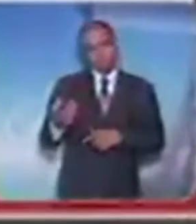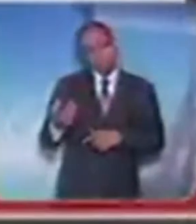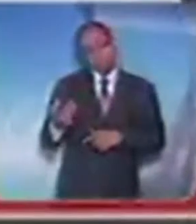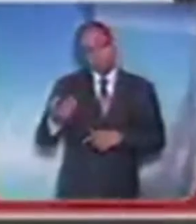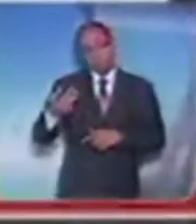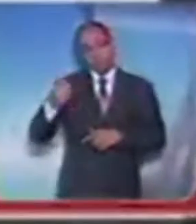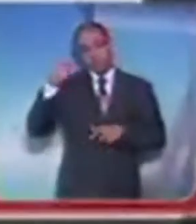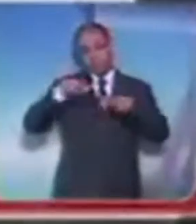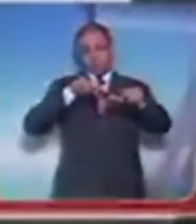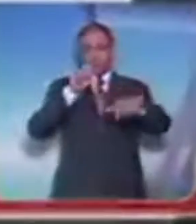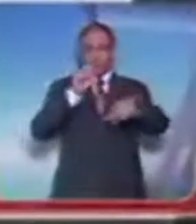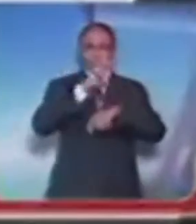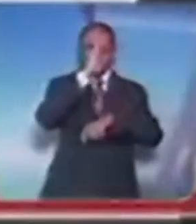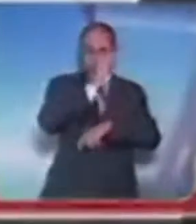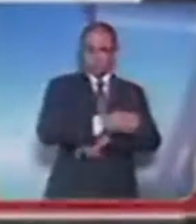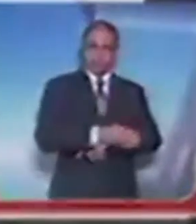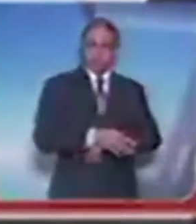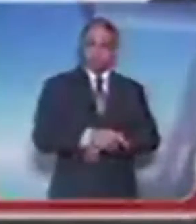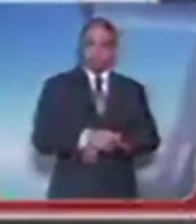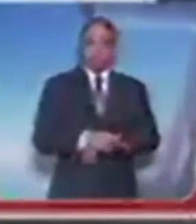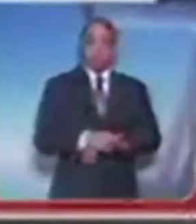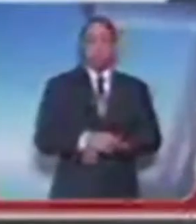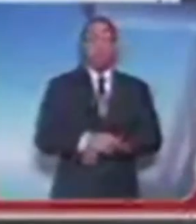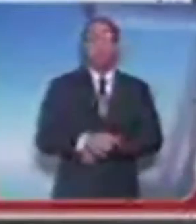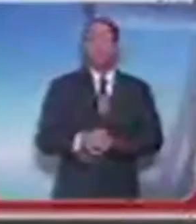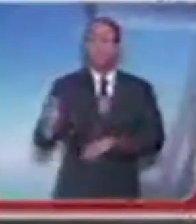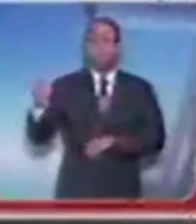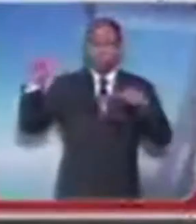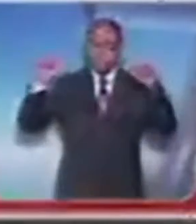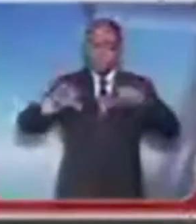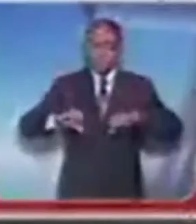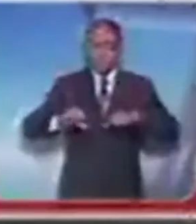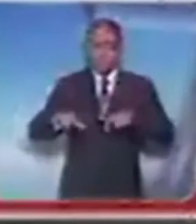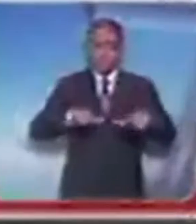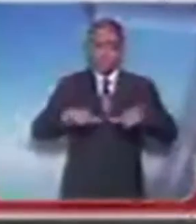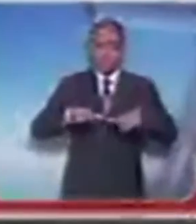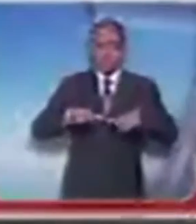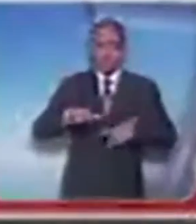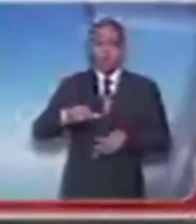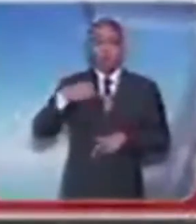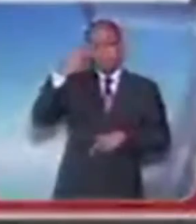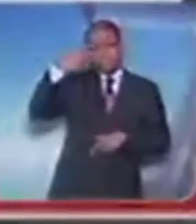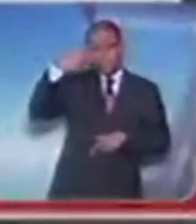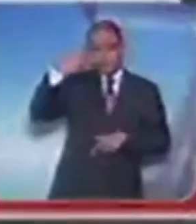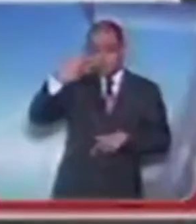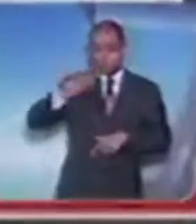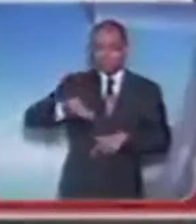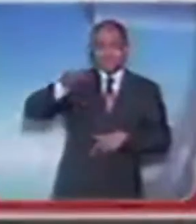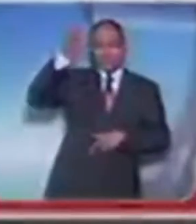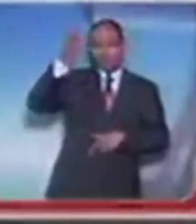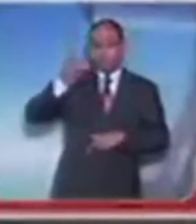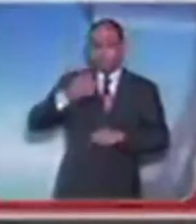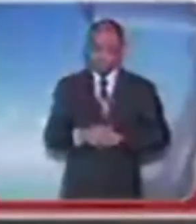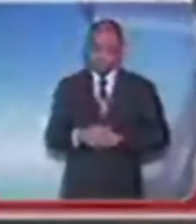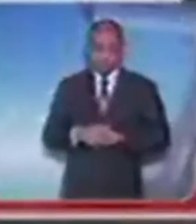trabalhador contratado de forma direta. E o pior, trabalha em média 3 horas a mais. Portanto, nós vamos